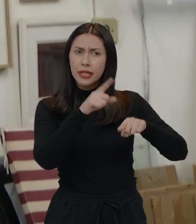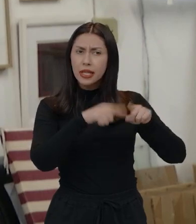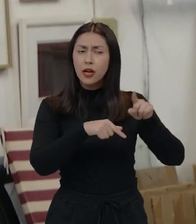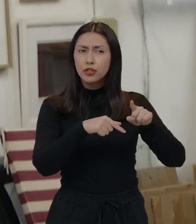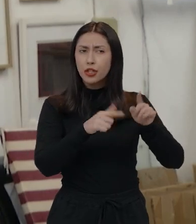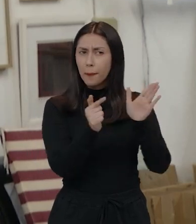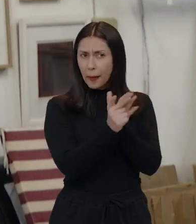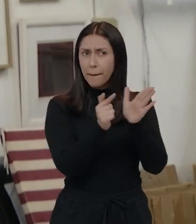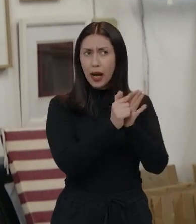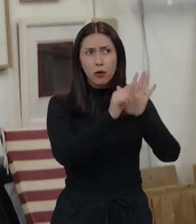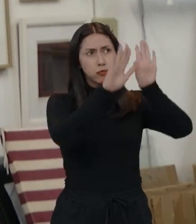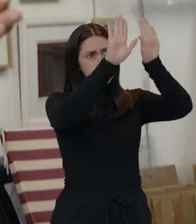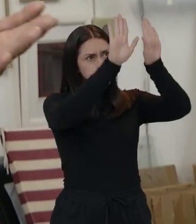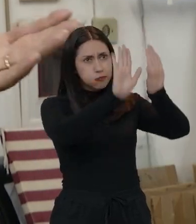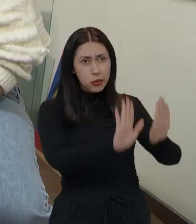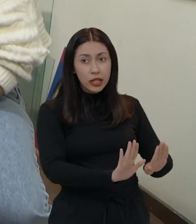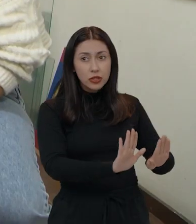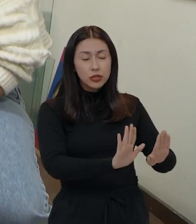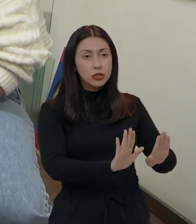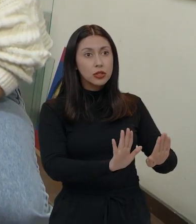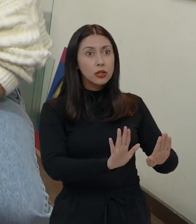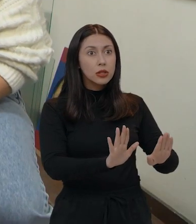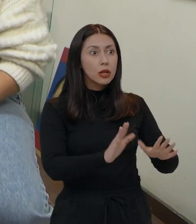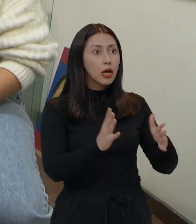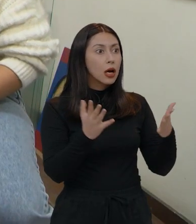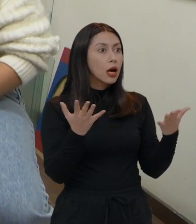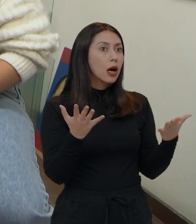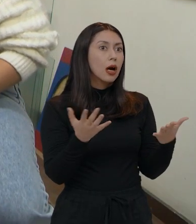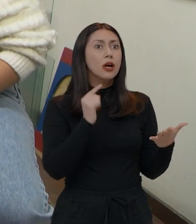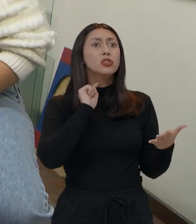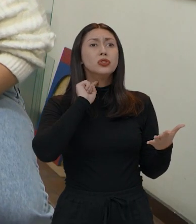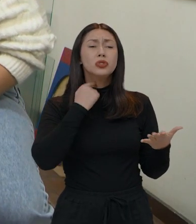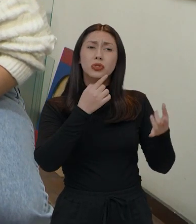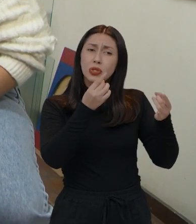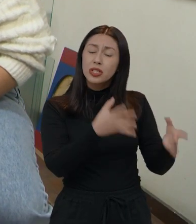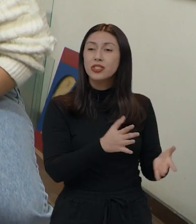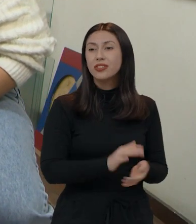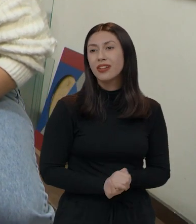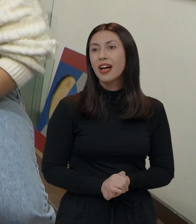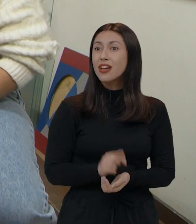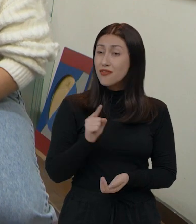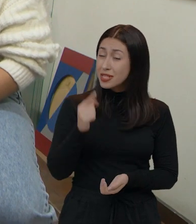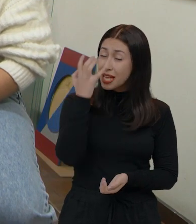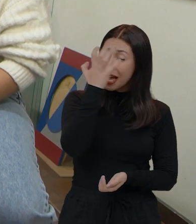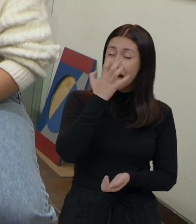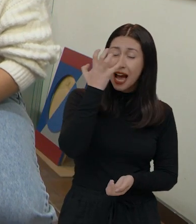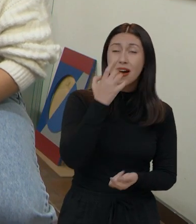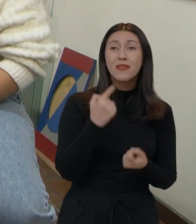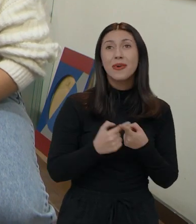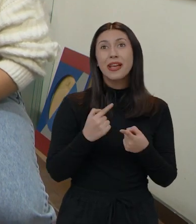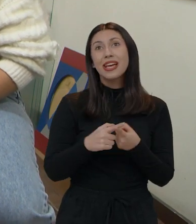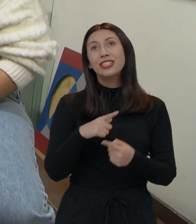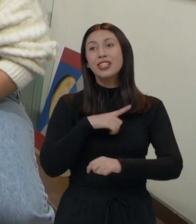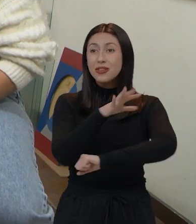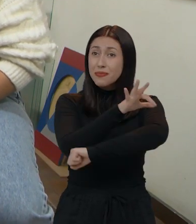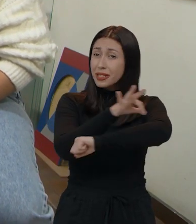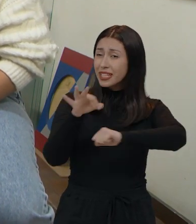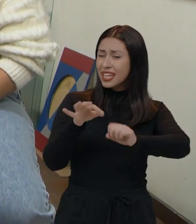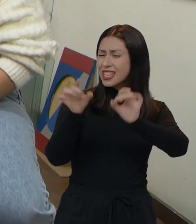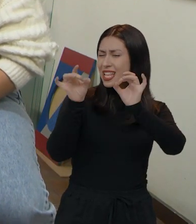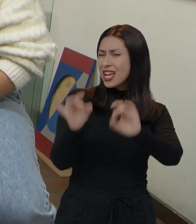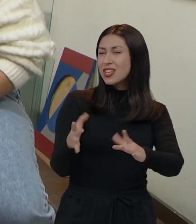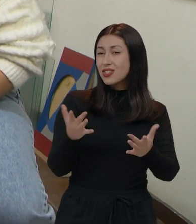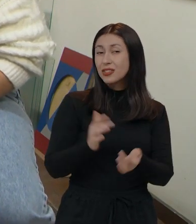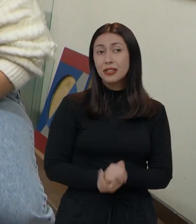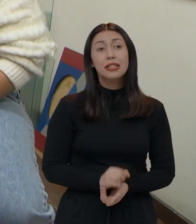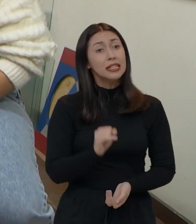parede. Aí falei, poxa, não é possível o cara jogar. E te encanta, né? Ele estava me mostrando, né, mesmo que uma arquiteta, não é? Então, se desfez.